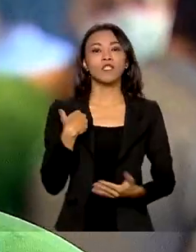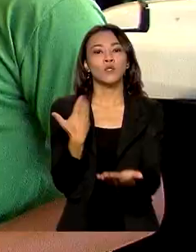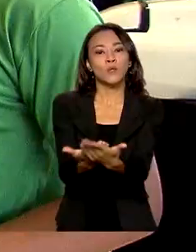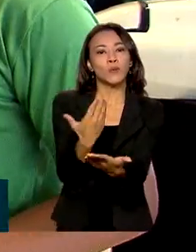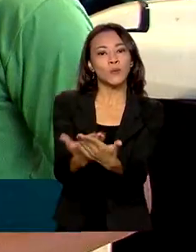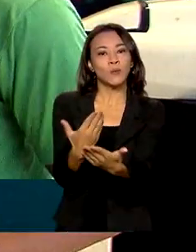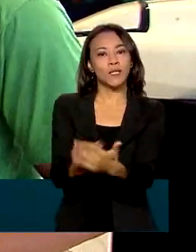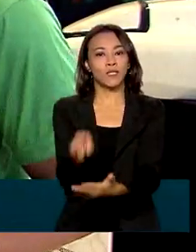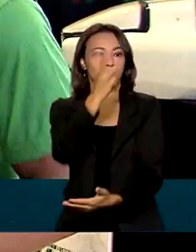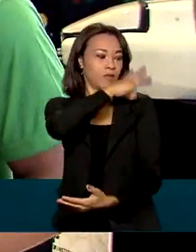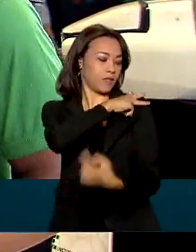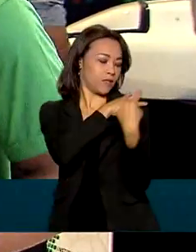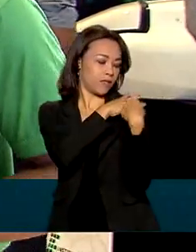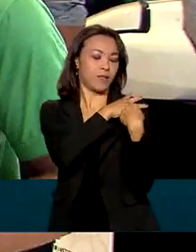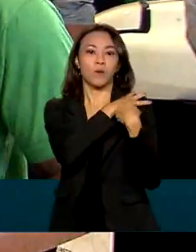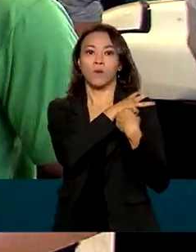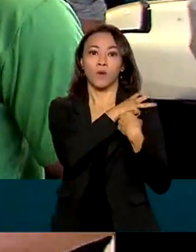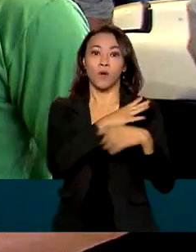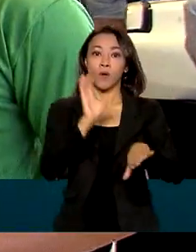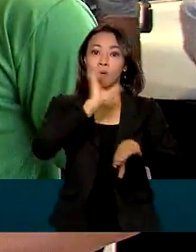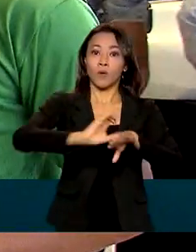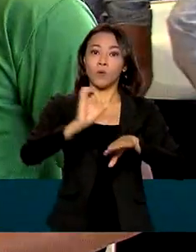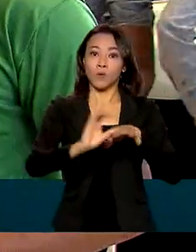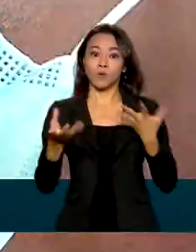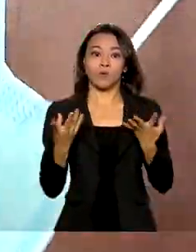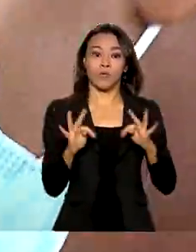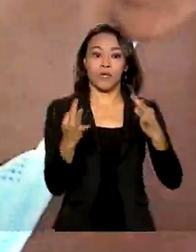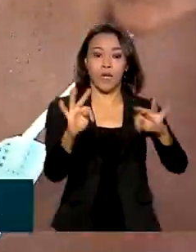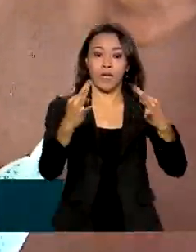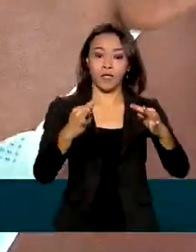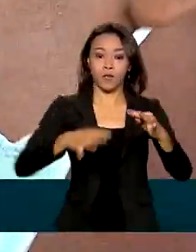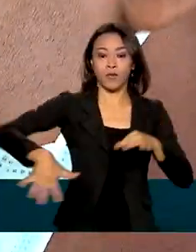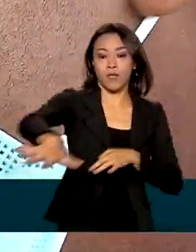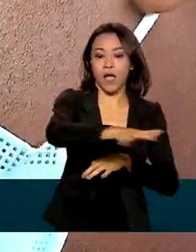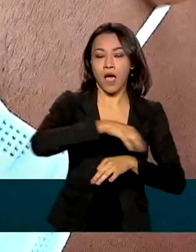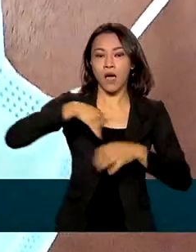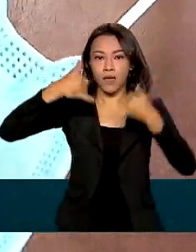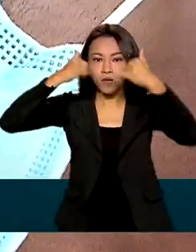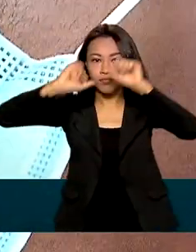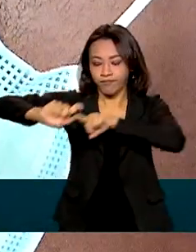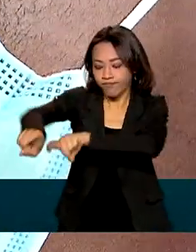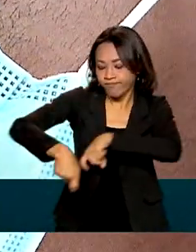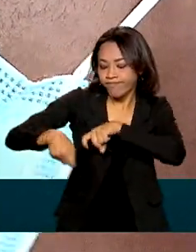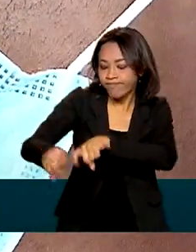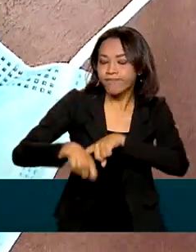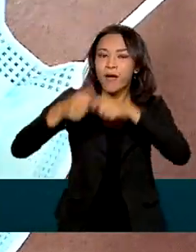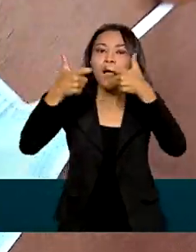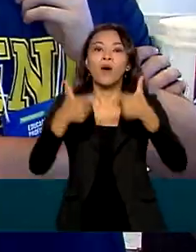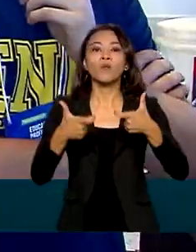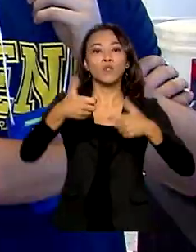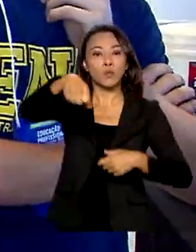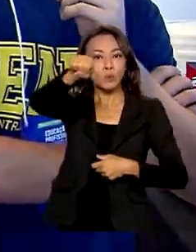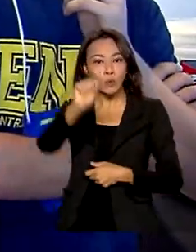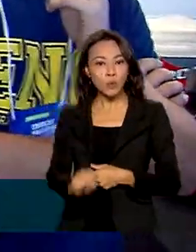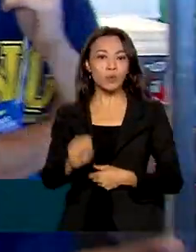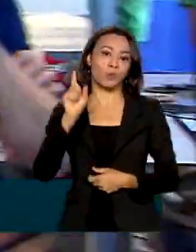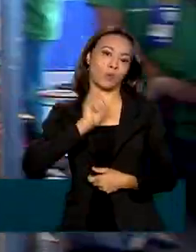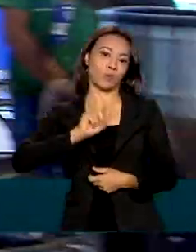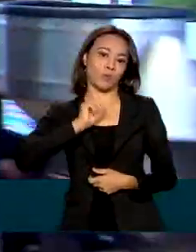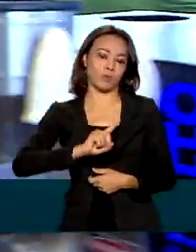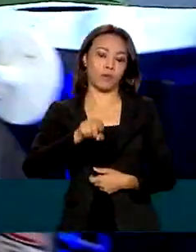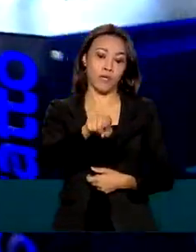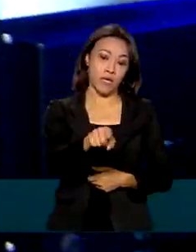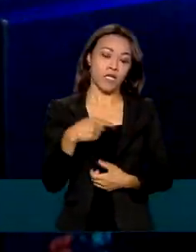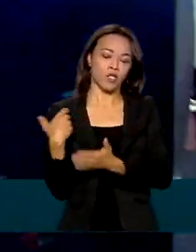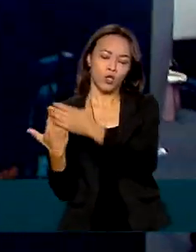no terceiro ano do curso técnico em agropecuária do Campus Machado, no sul de Minas Gerais. Entre as